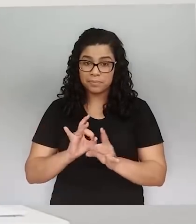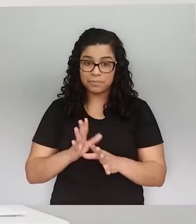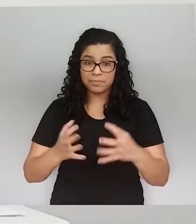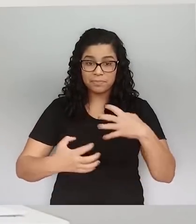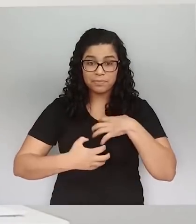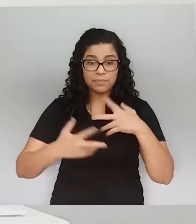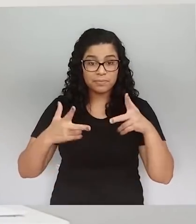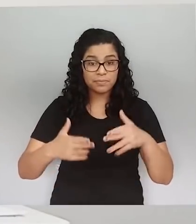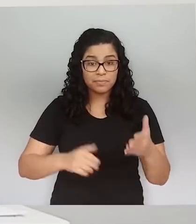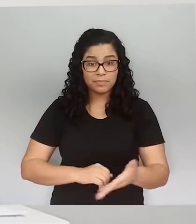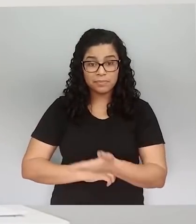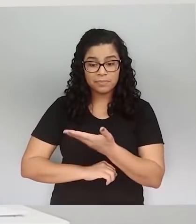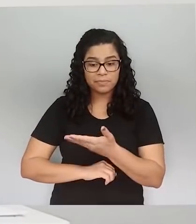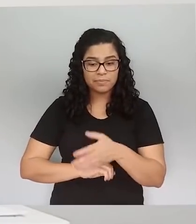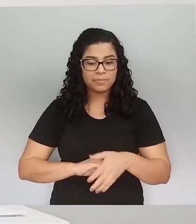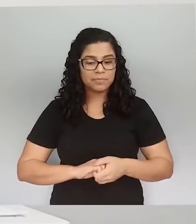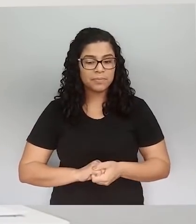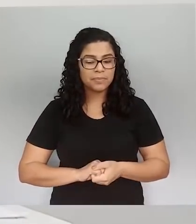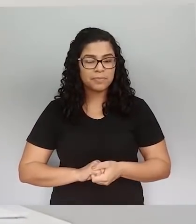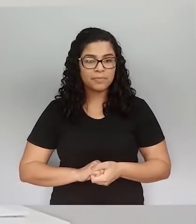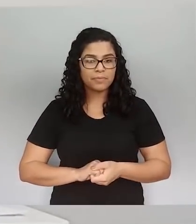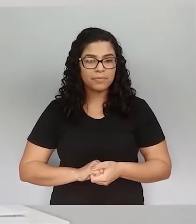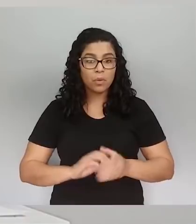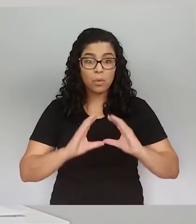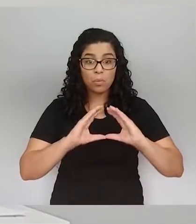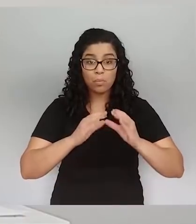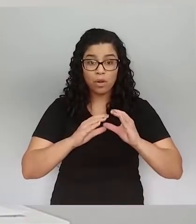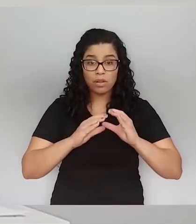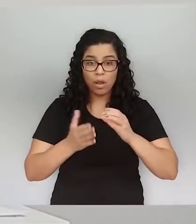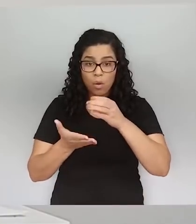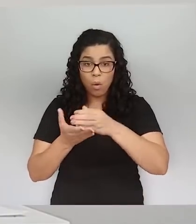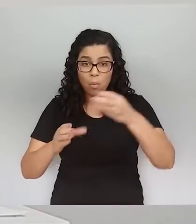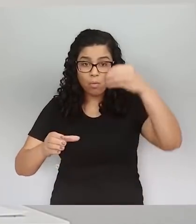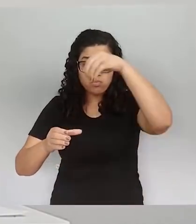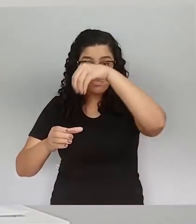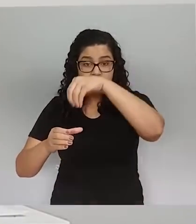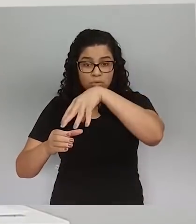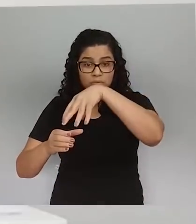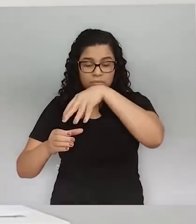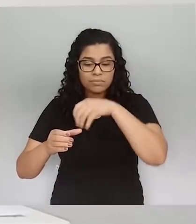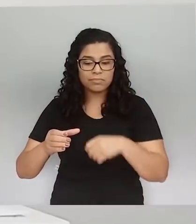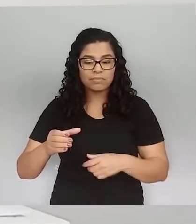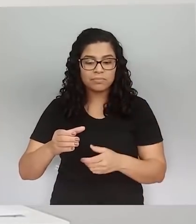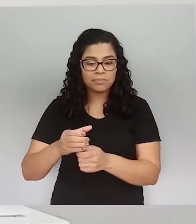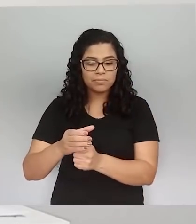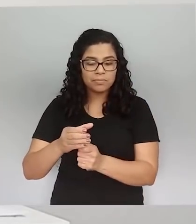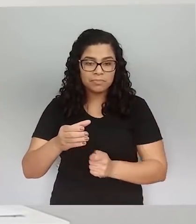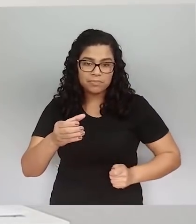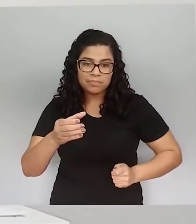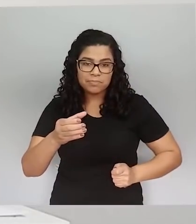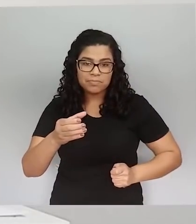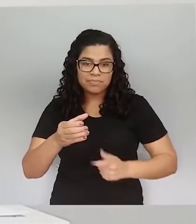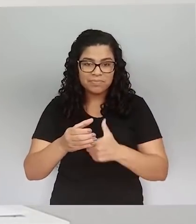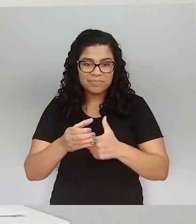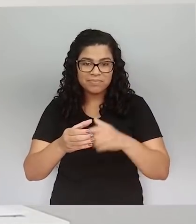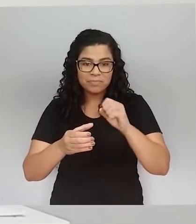Recortei e vou colocar no fundo do copo. Tem um detalhe, o nosso copo tem que estar com o